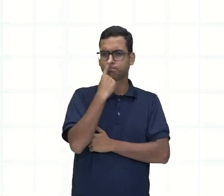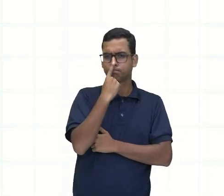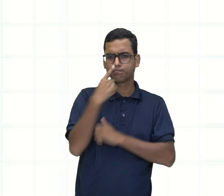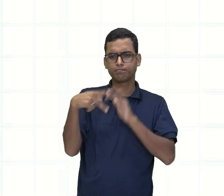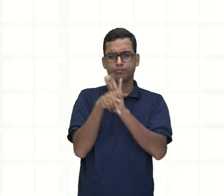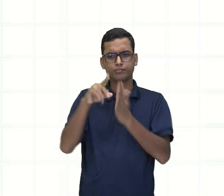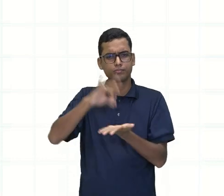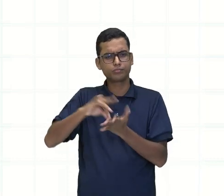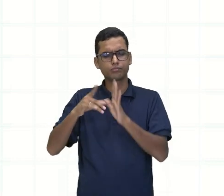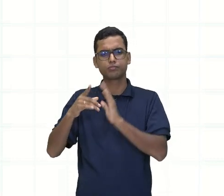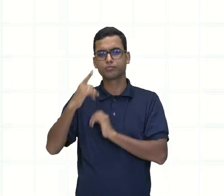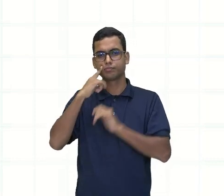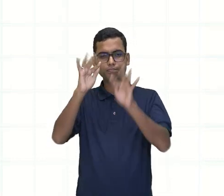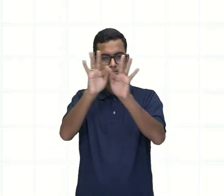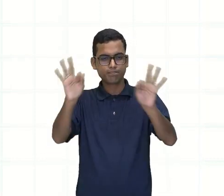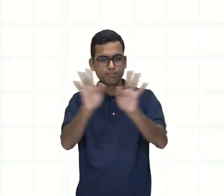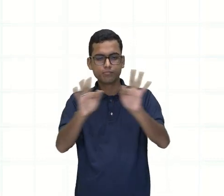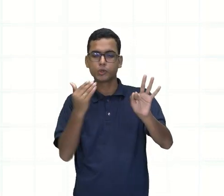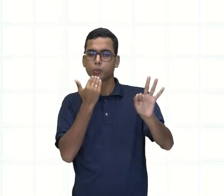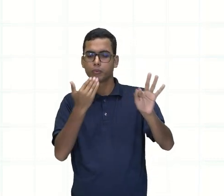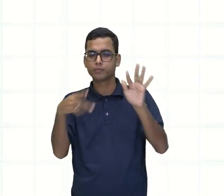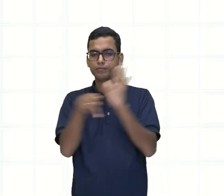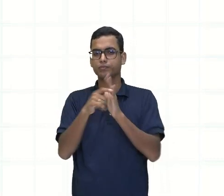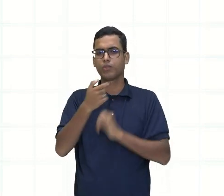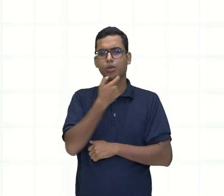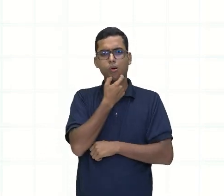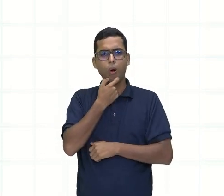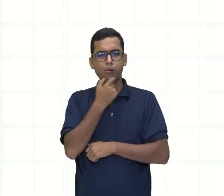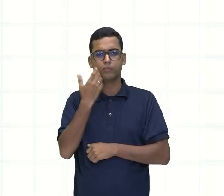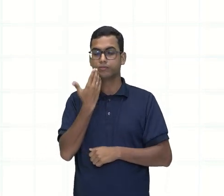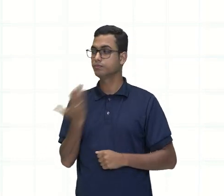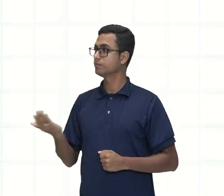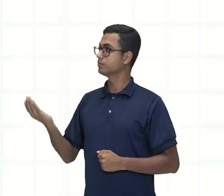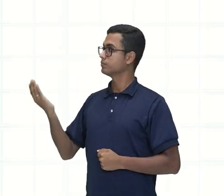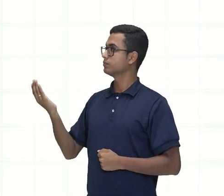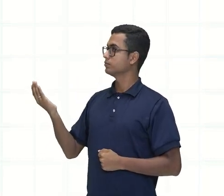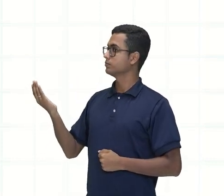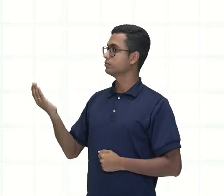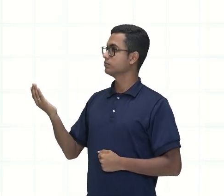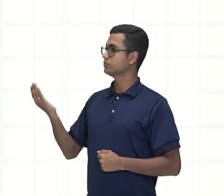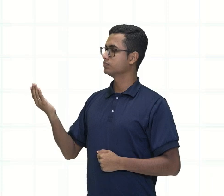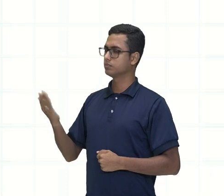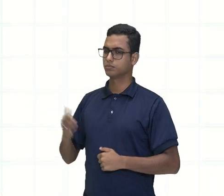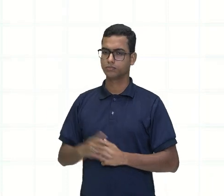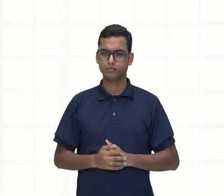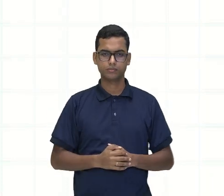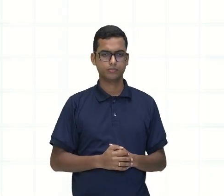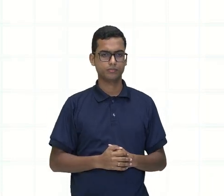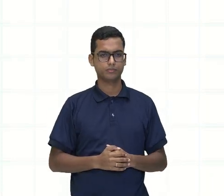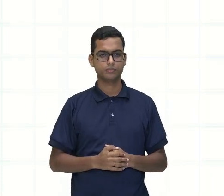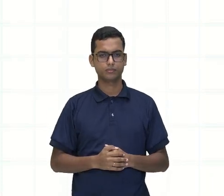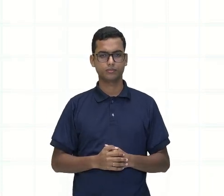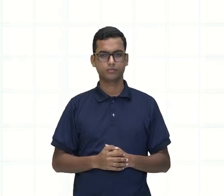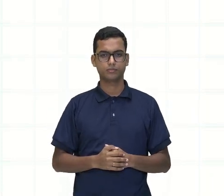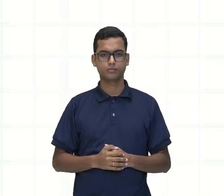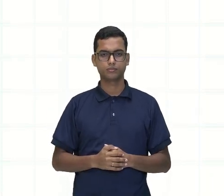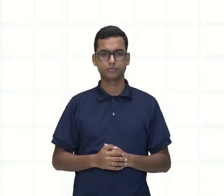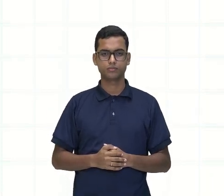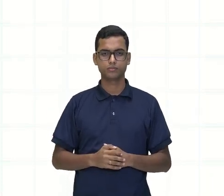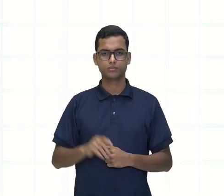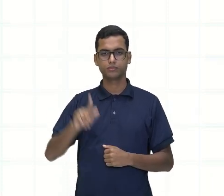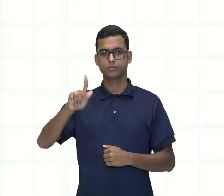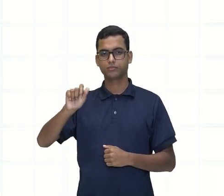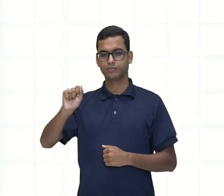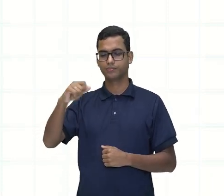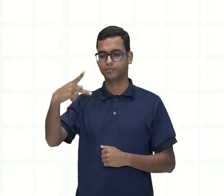right? E ali diz o seguinte: fill in the gaps. Gaps é a palavra espaços,